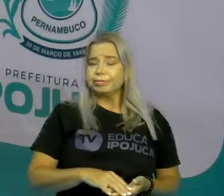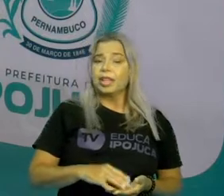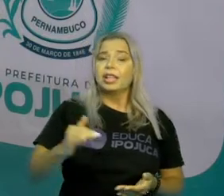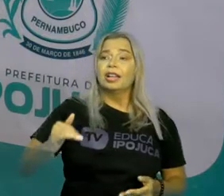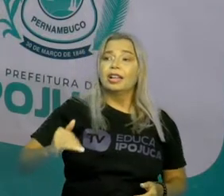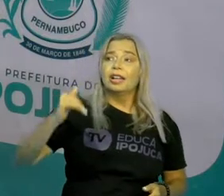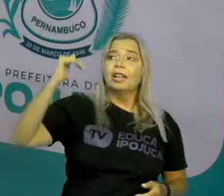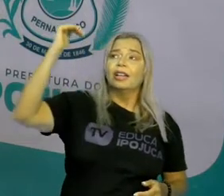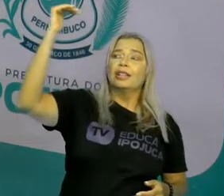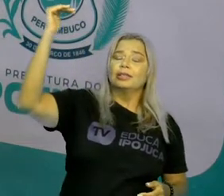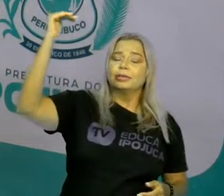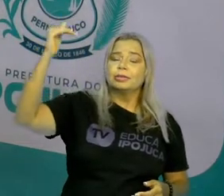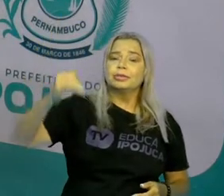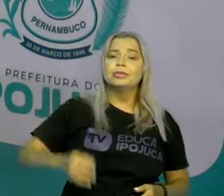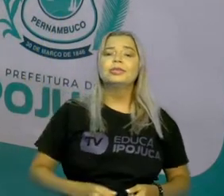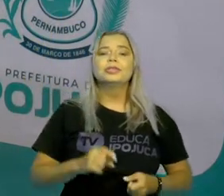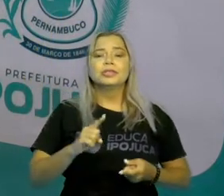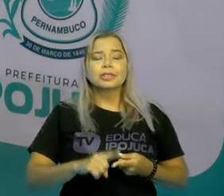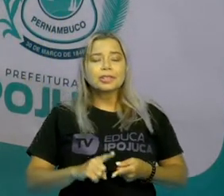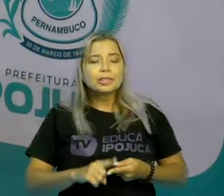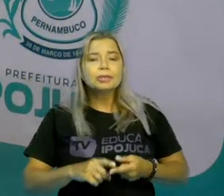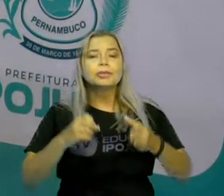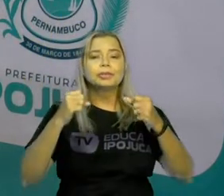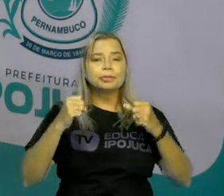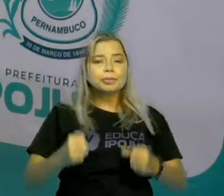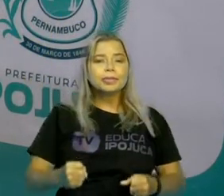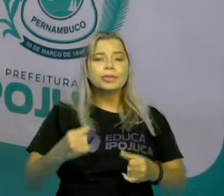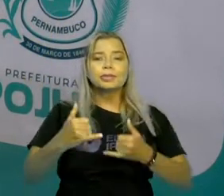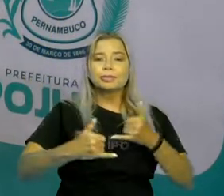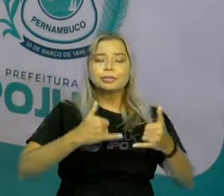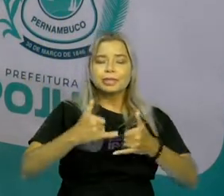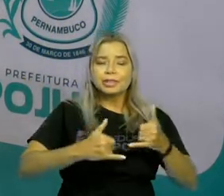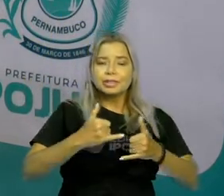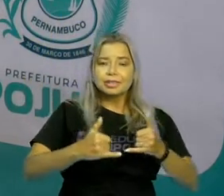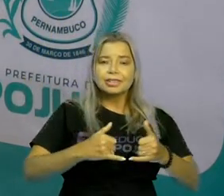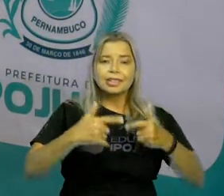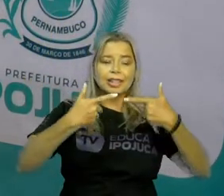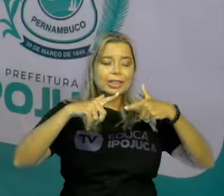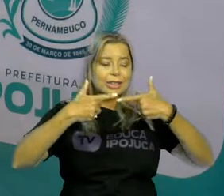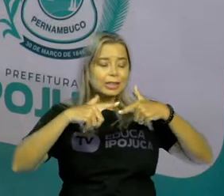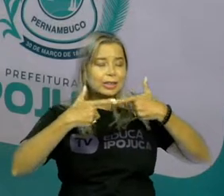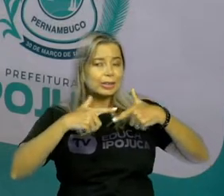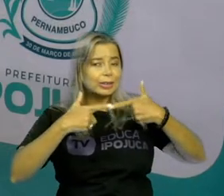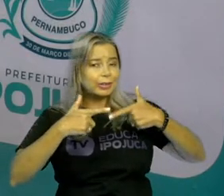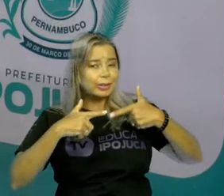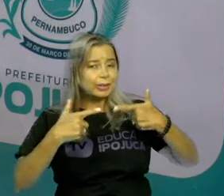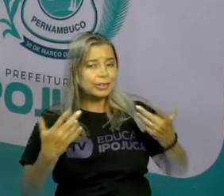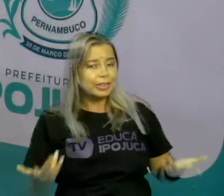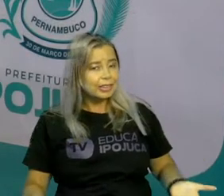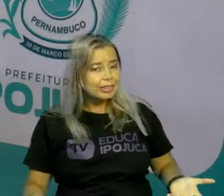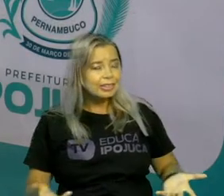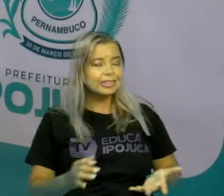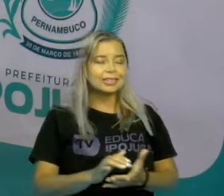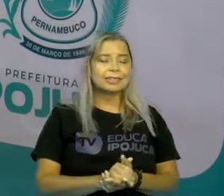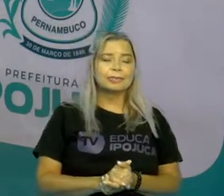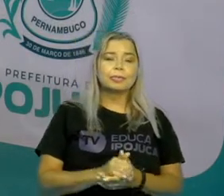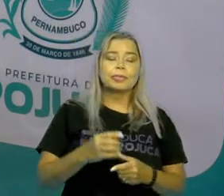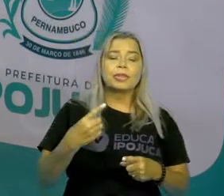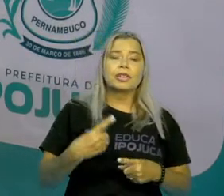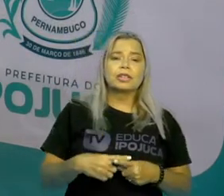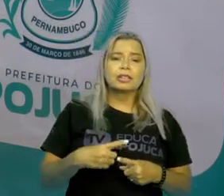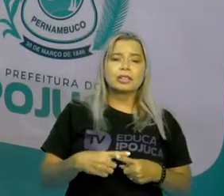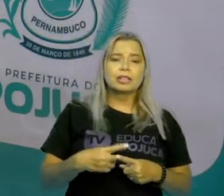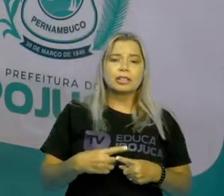também tem que brincar, a gente tem que sorrir, a gente tem que ter o nosso momento de brincadeiras também,